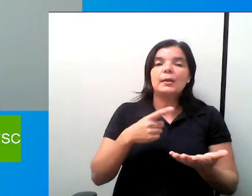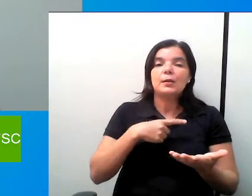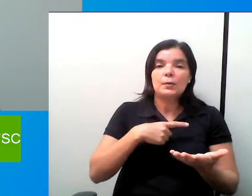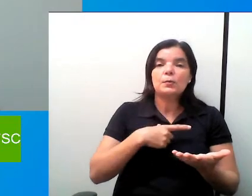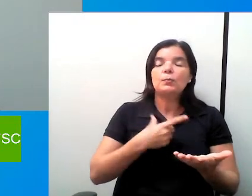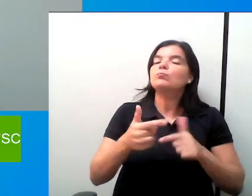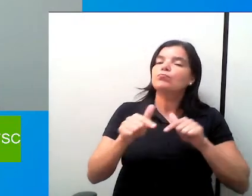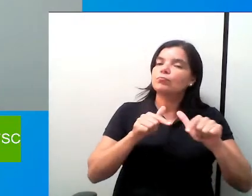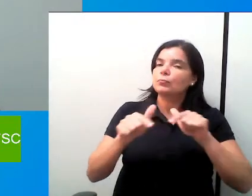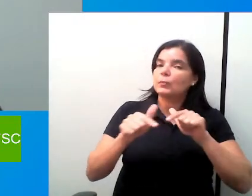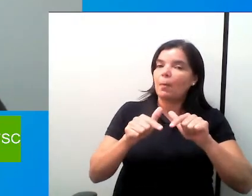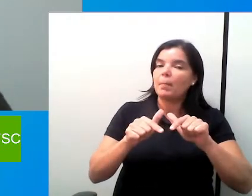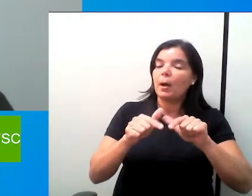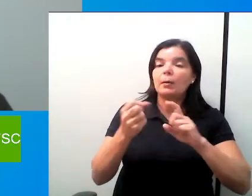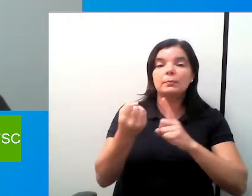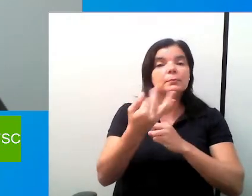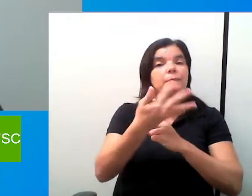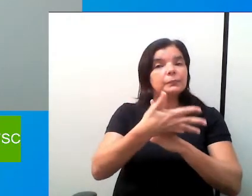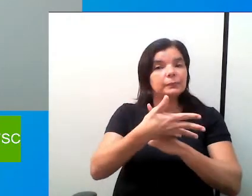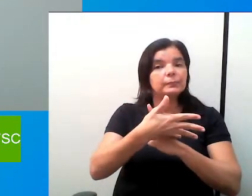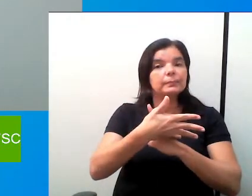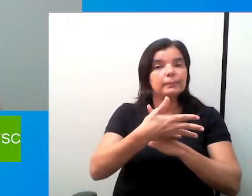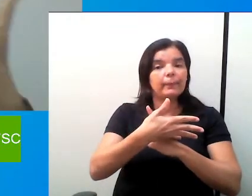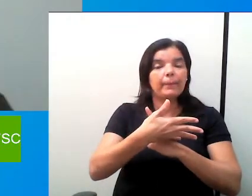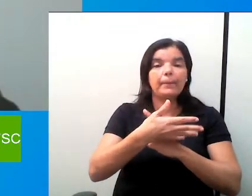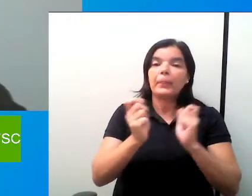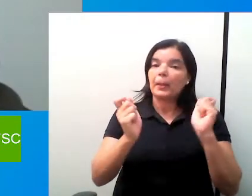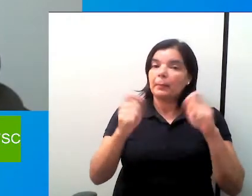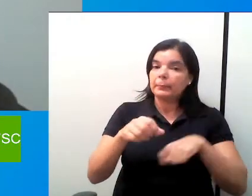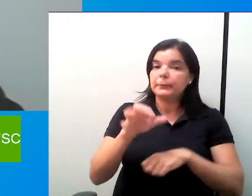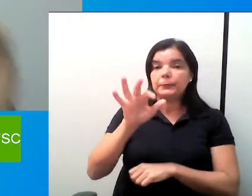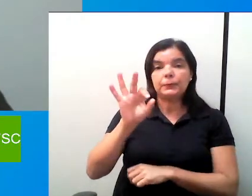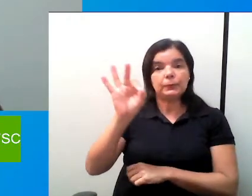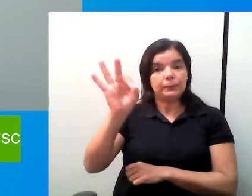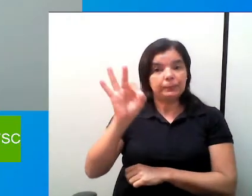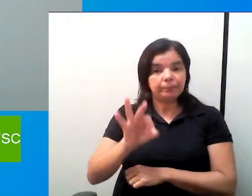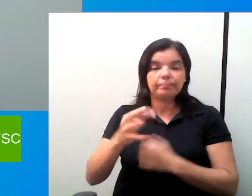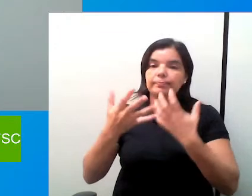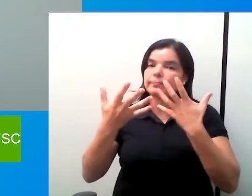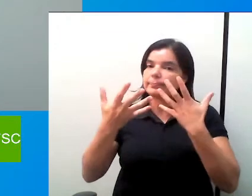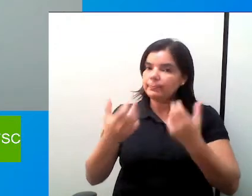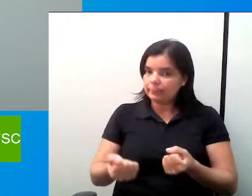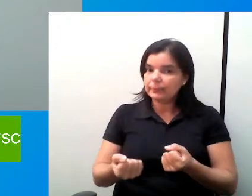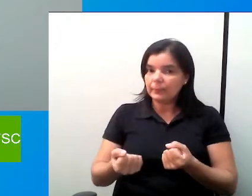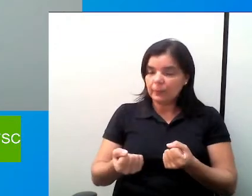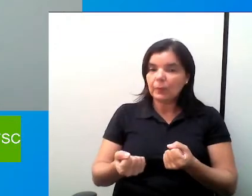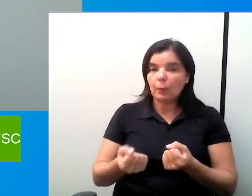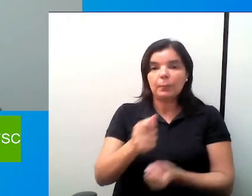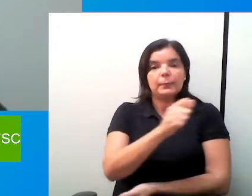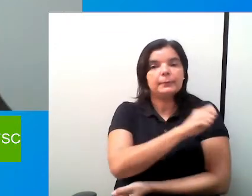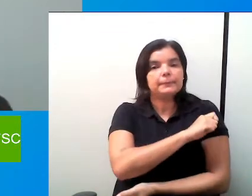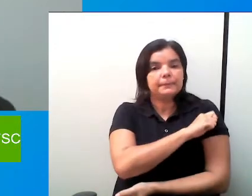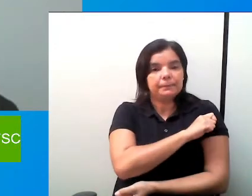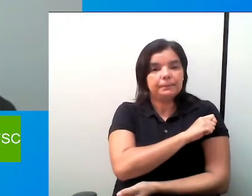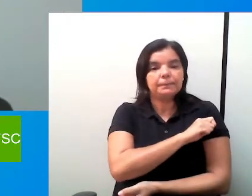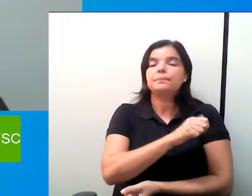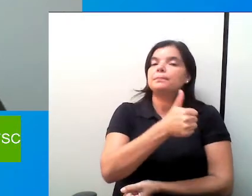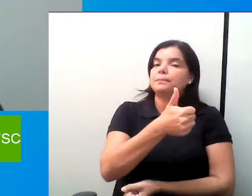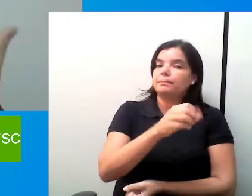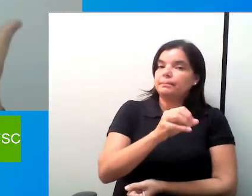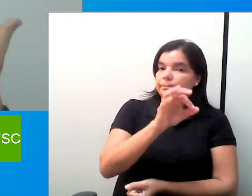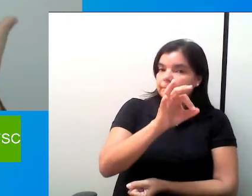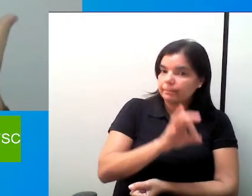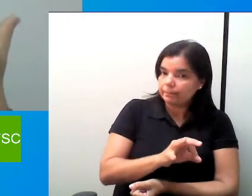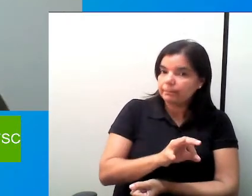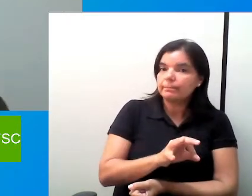atividade de extensão que possa ter tantos por cento dela validada externamente pelo aluno, tanto por cento dela possa